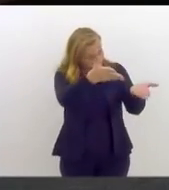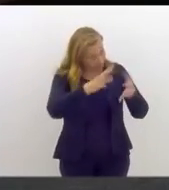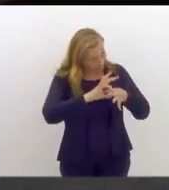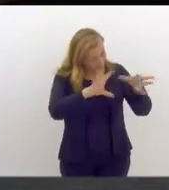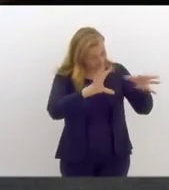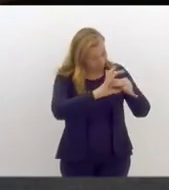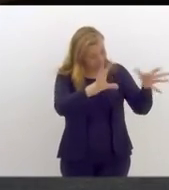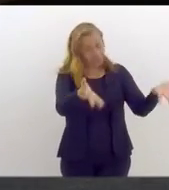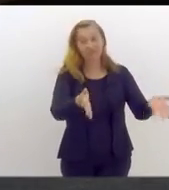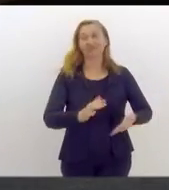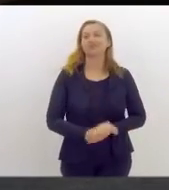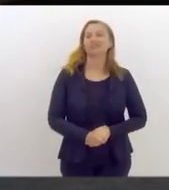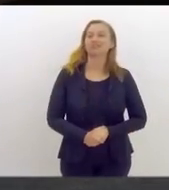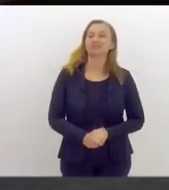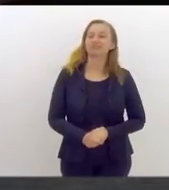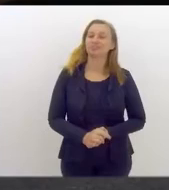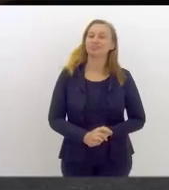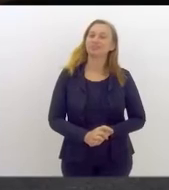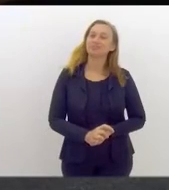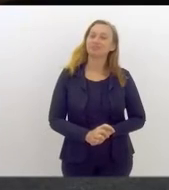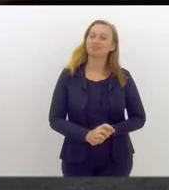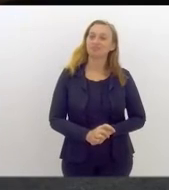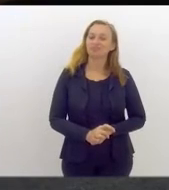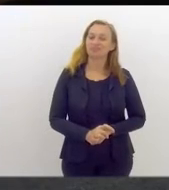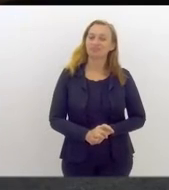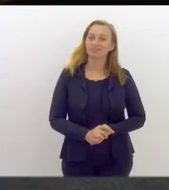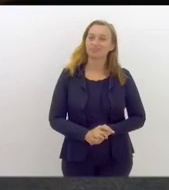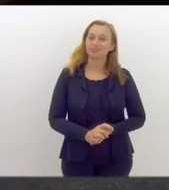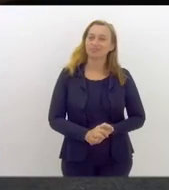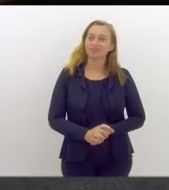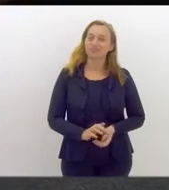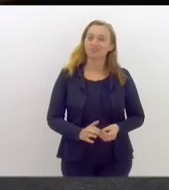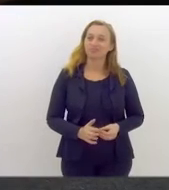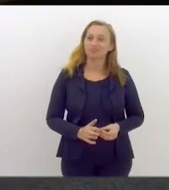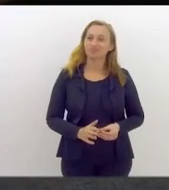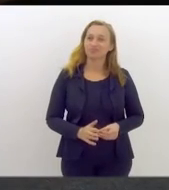vontade, deputado. Vou chegar lá.